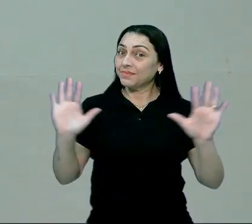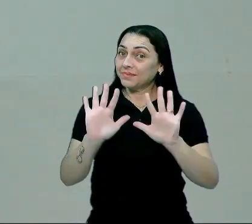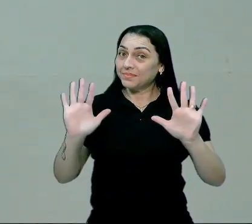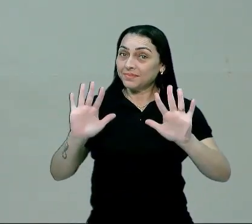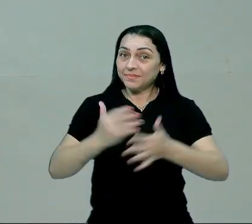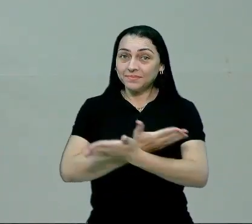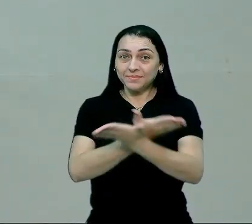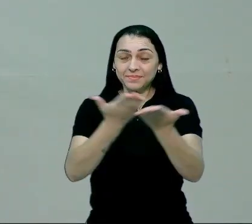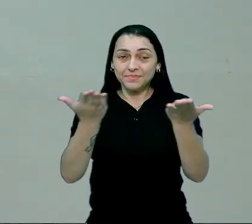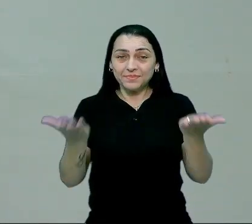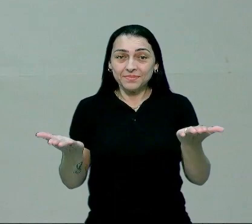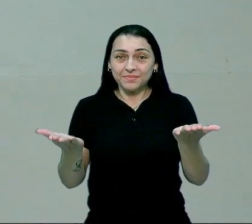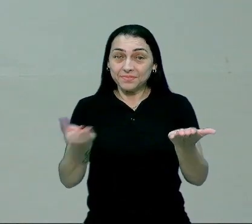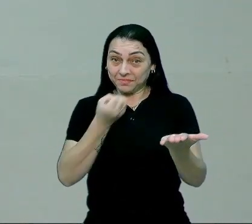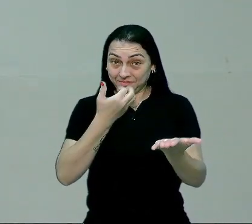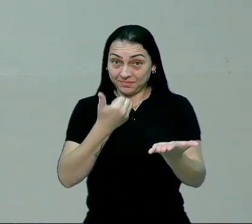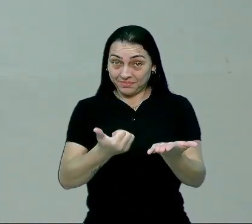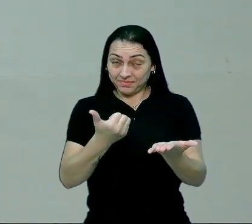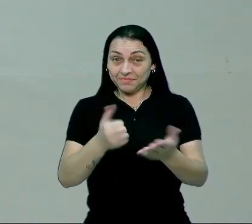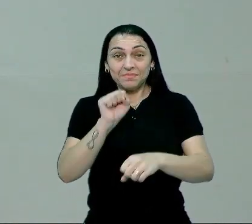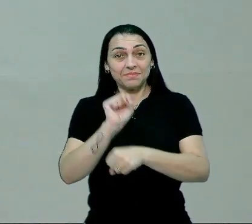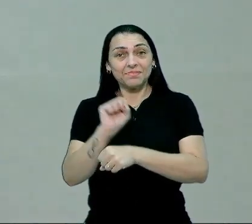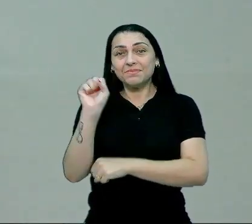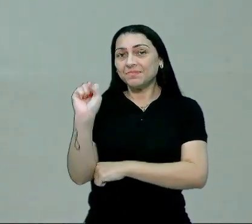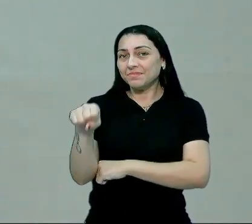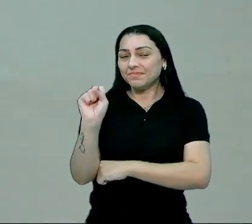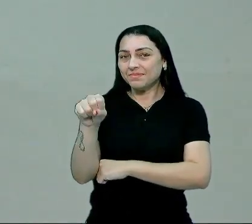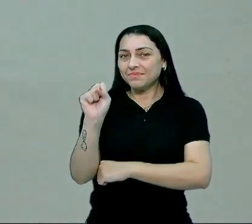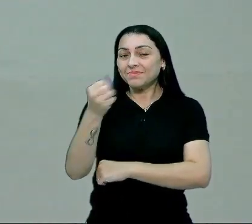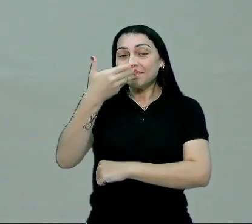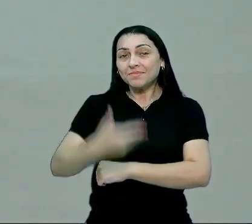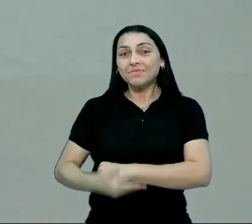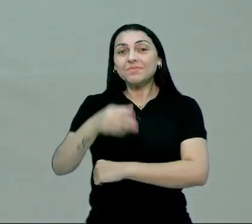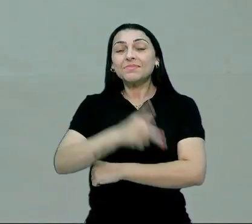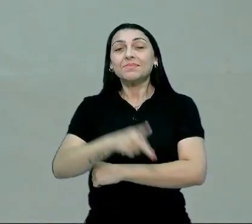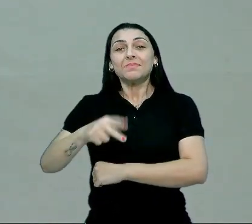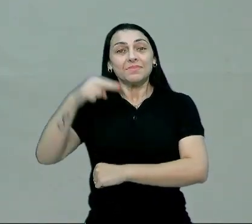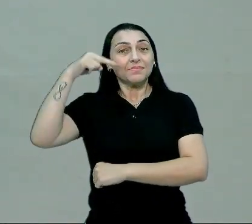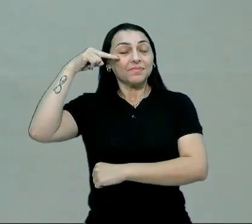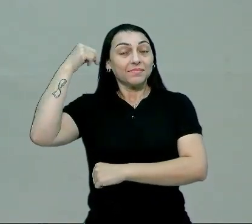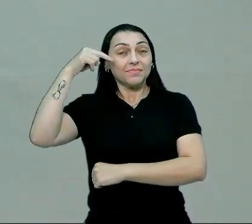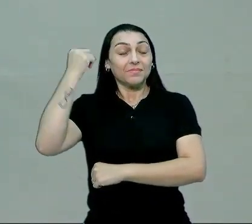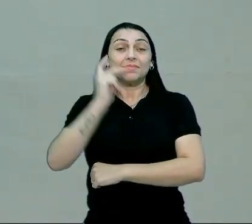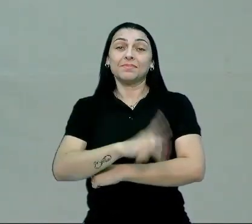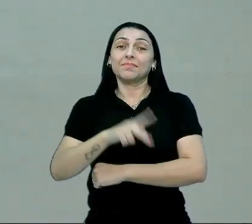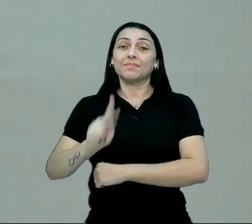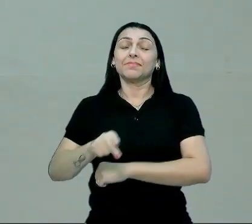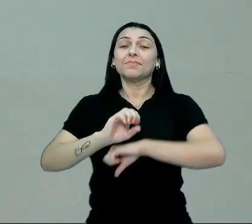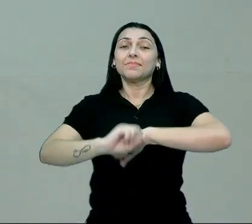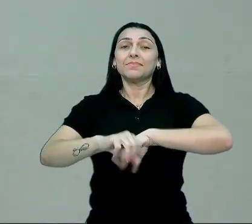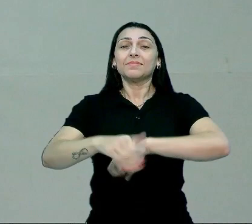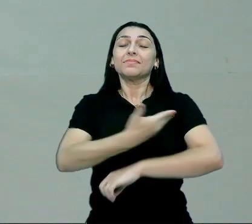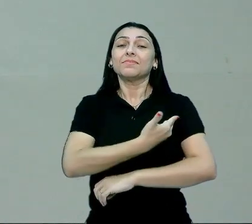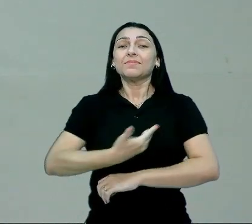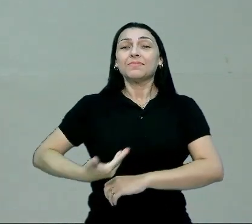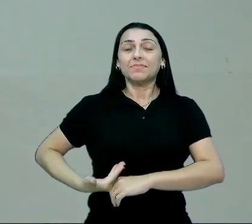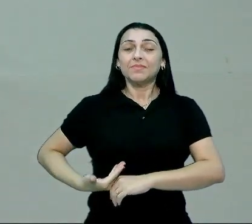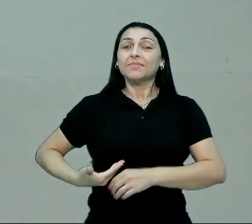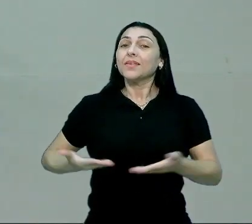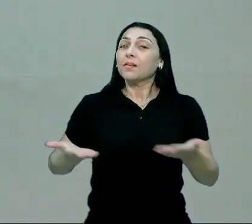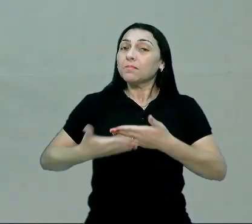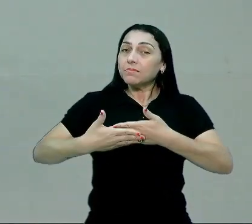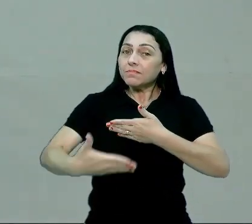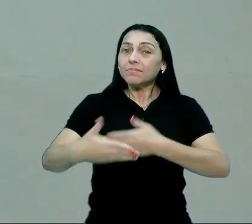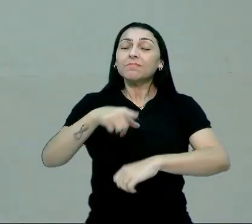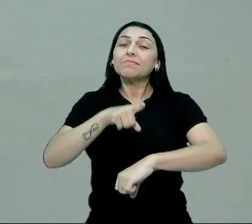Olá a todos vocês, tudo bem? Eu espero que sim. Eu sou o professor Ney Araújo, professor da Rede Pública de Ensino, e